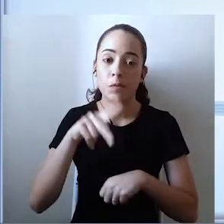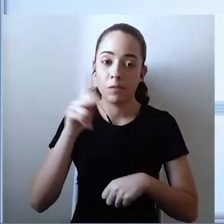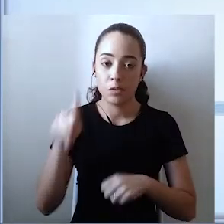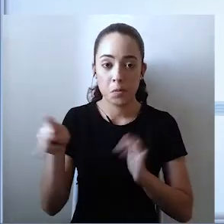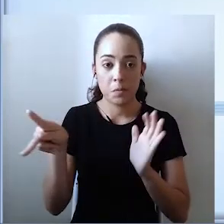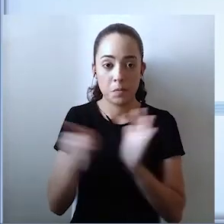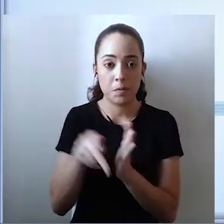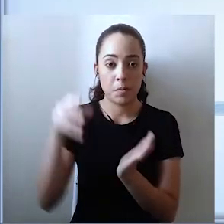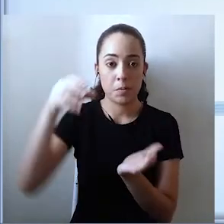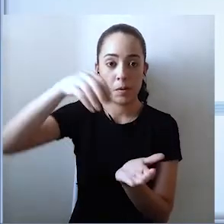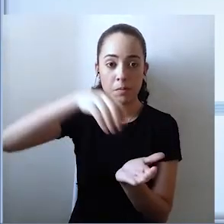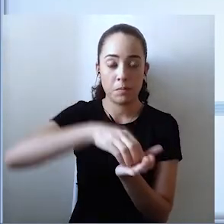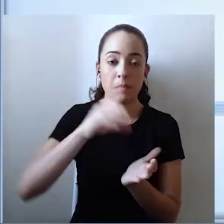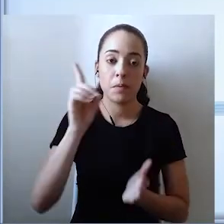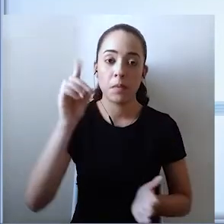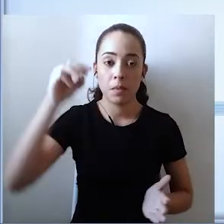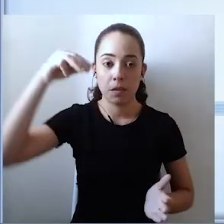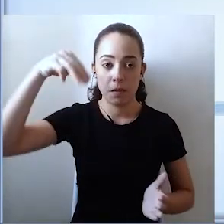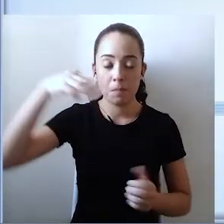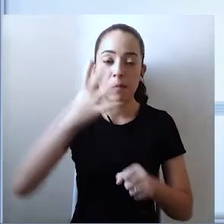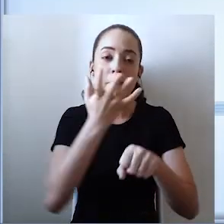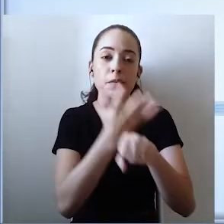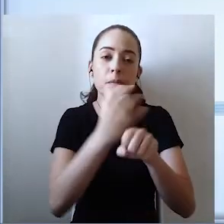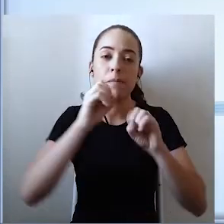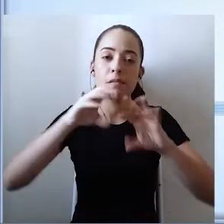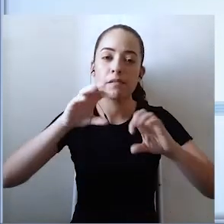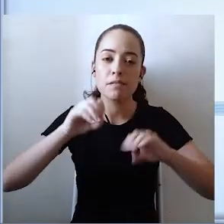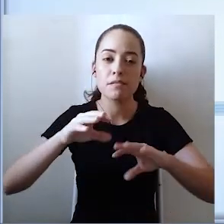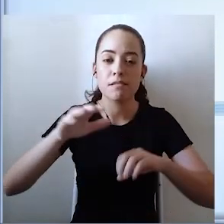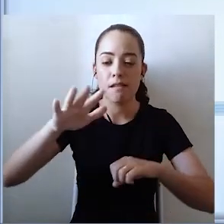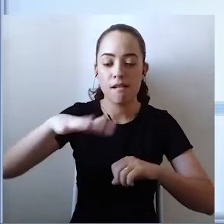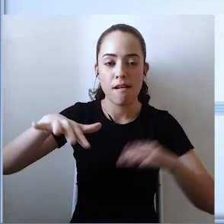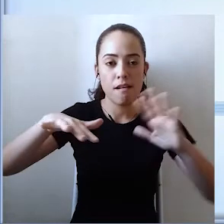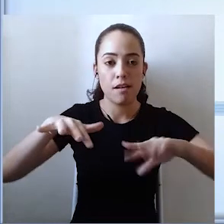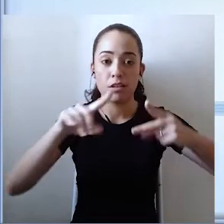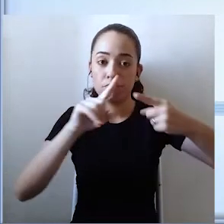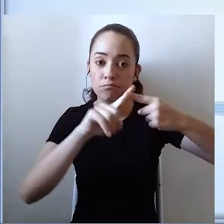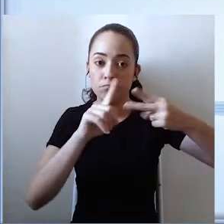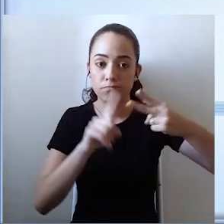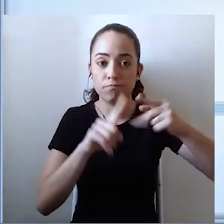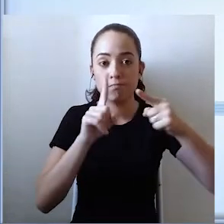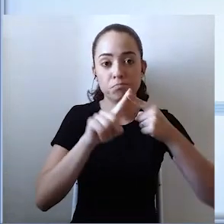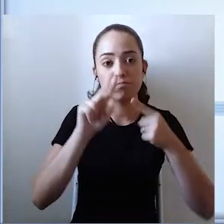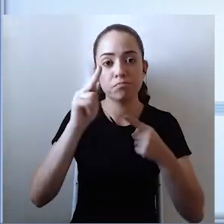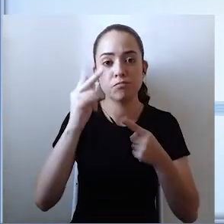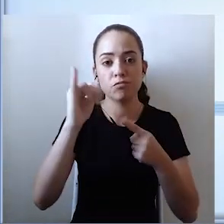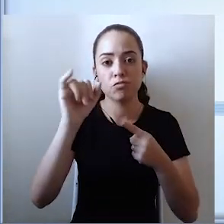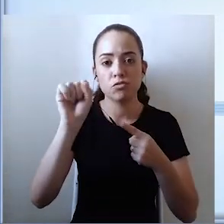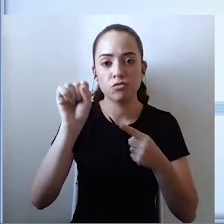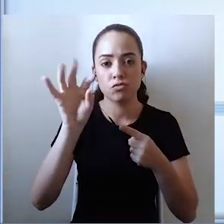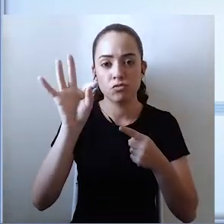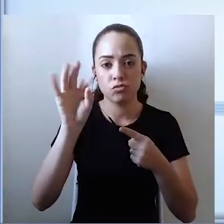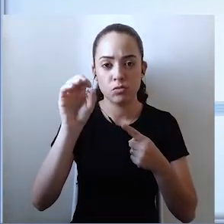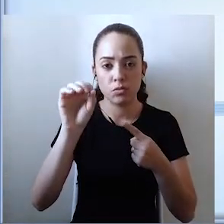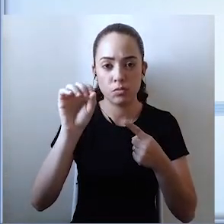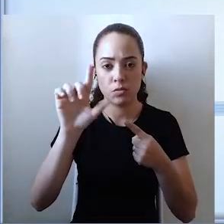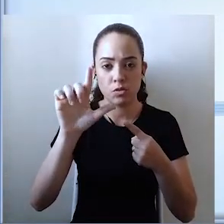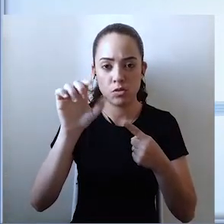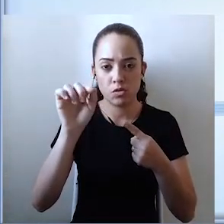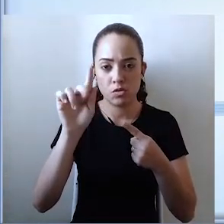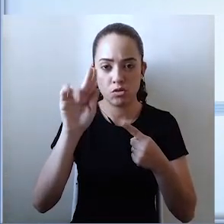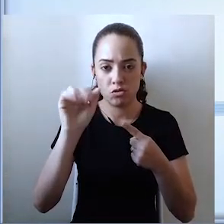bem-vindos. Esta é uma obra produzida pelo docente e integra os planos de ensino das disciplinas ofertadas pelo Departamento